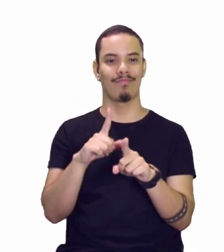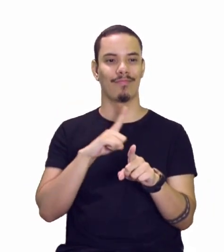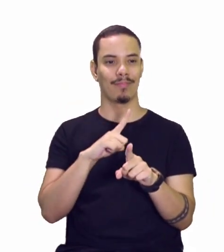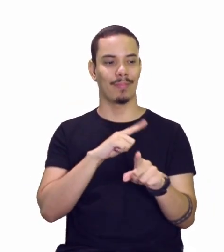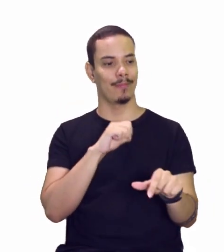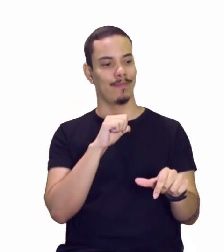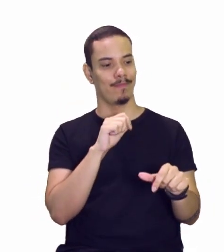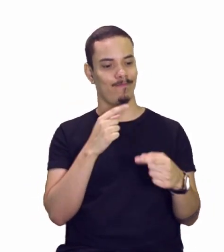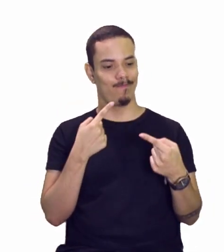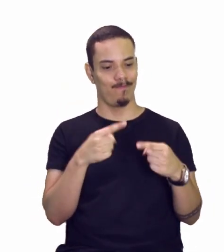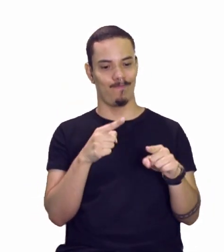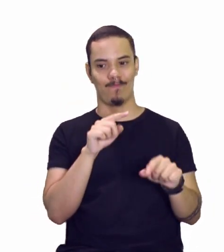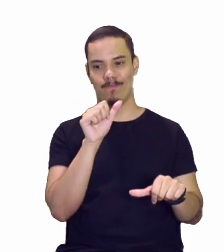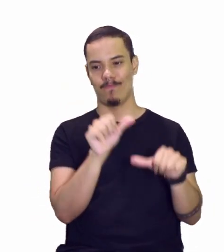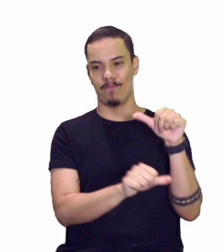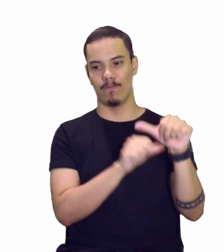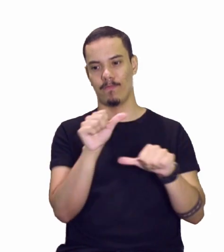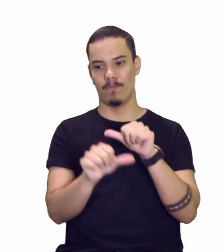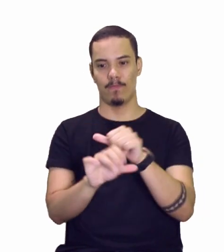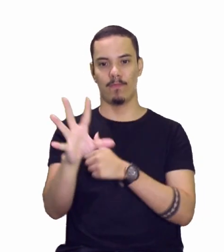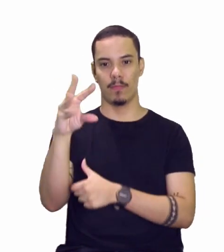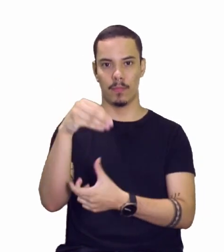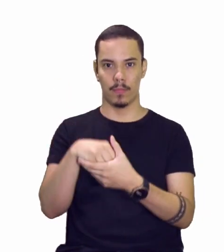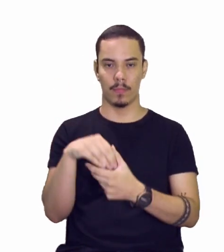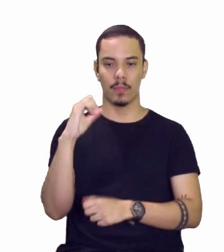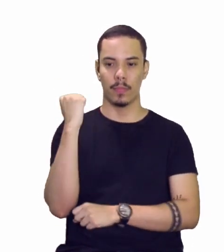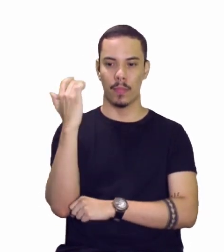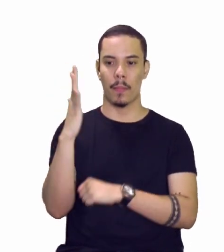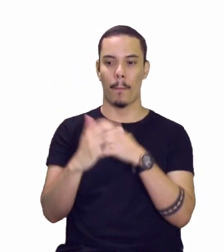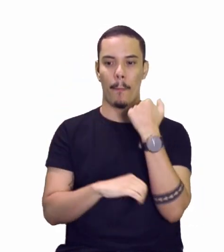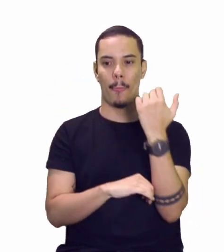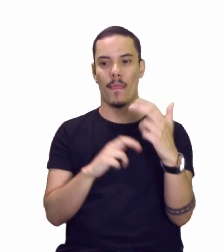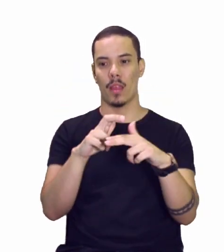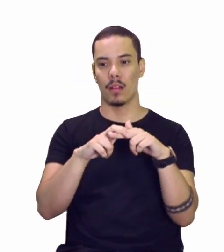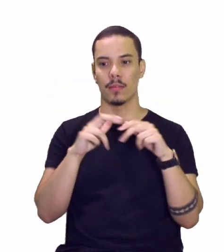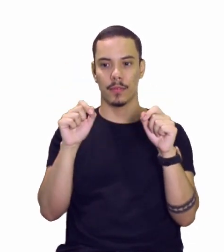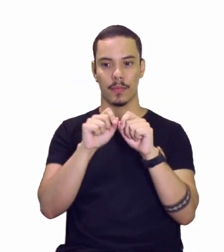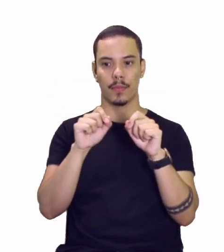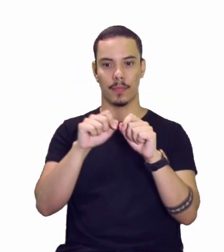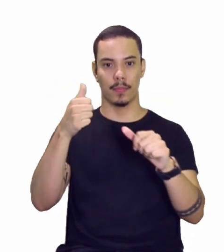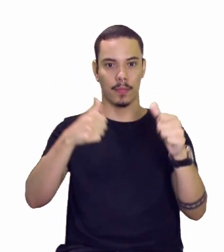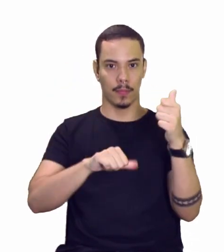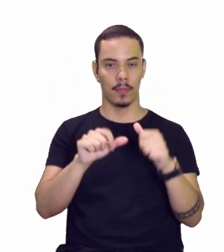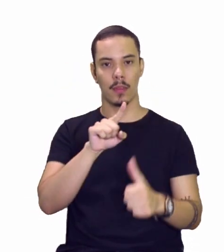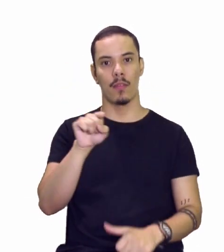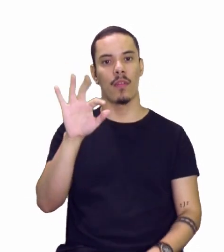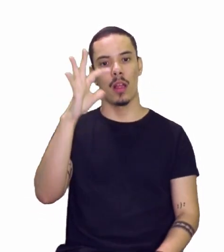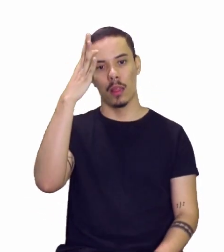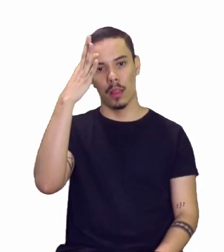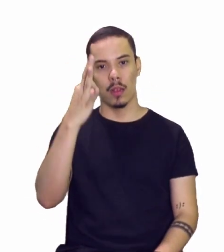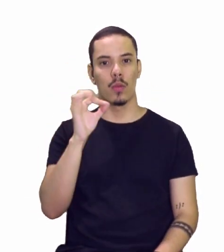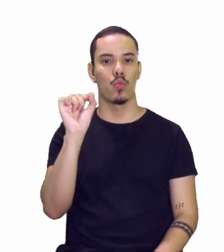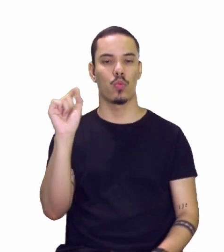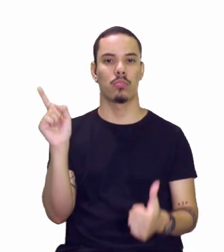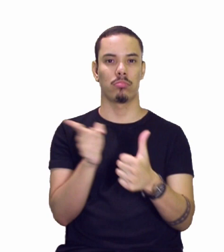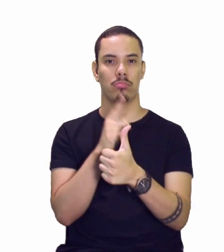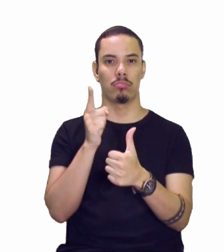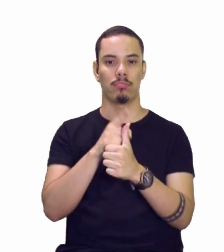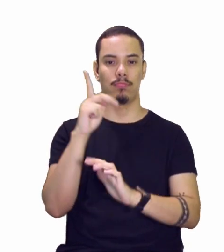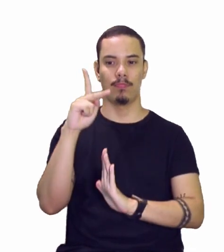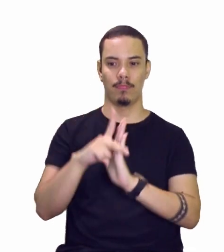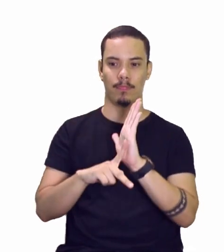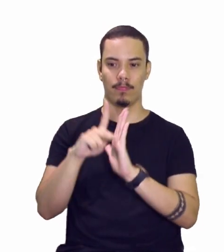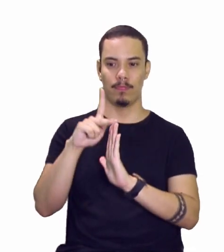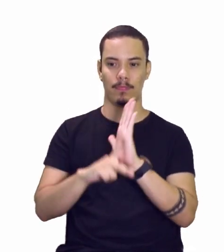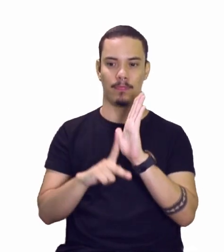alterações dentro do meio ambiente. E para fazer uma análise disso aí, você vai entender um pouco do primeiro projeto